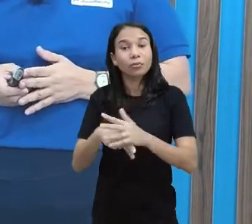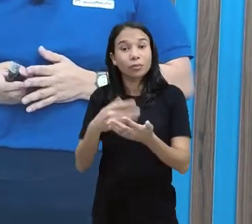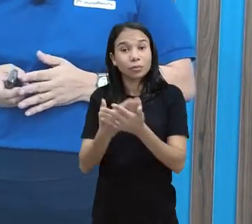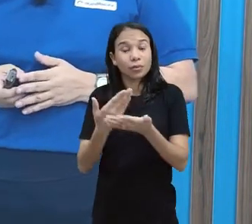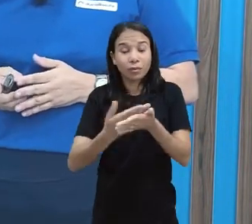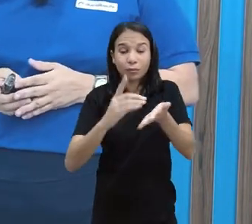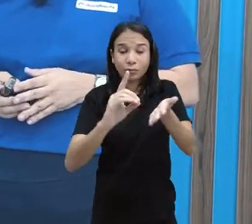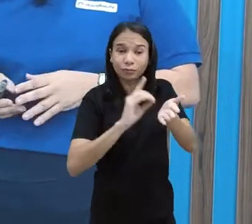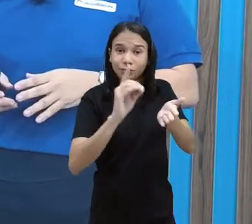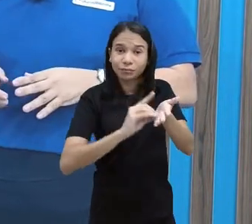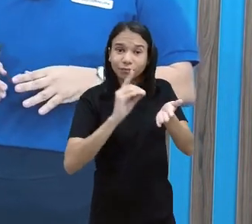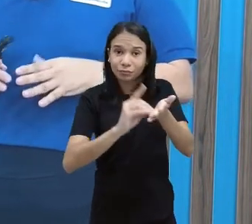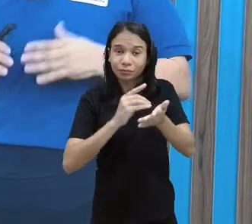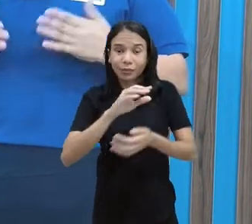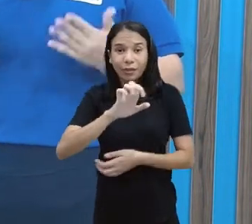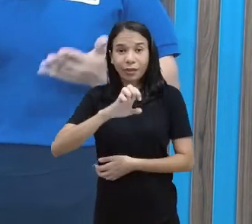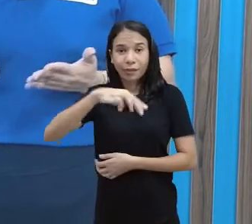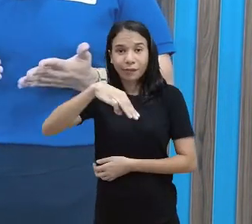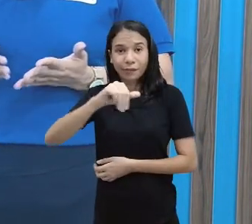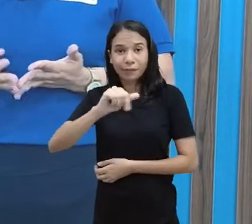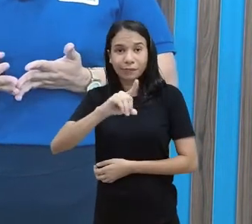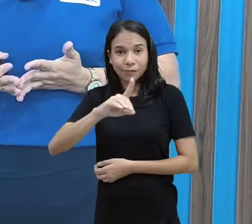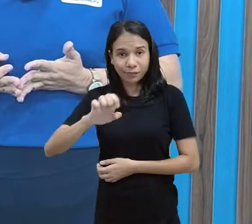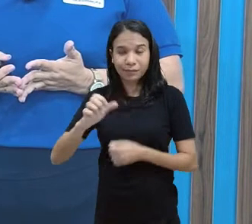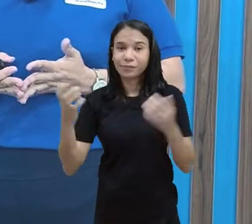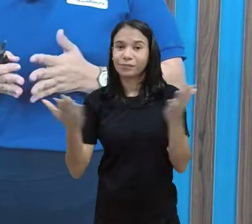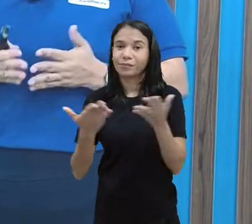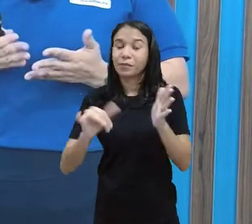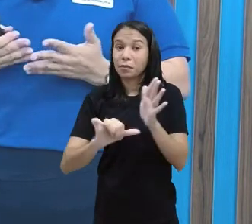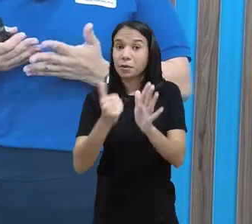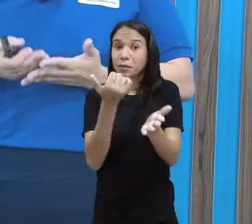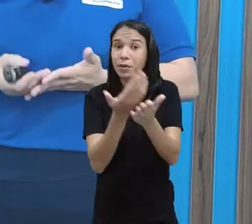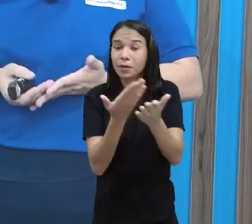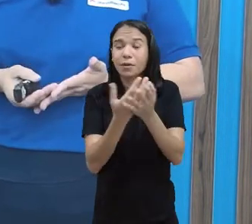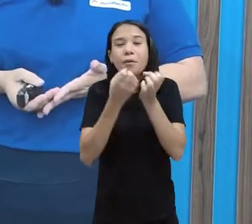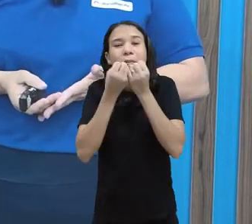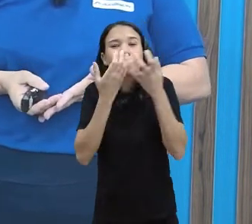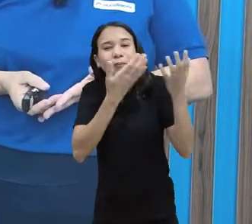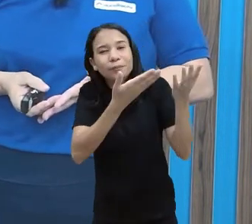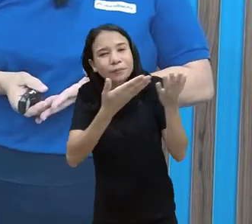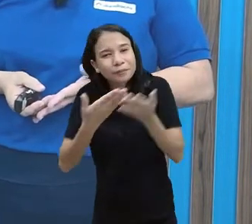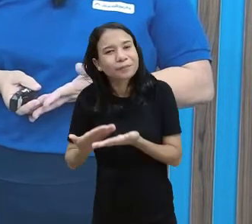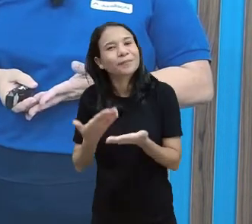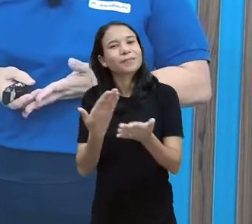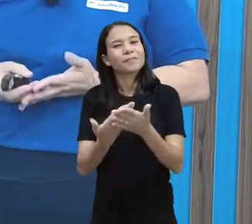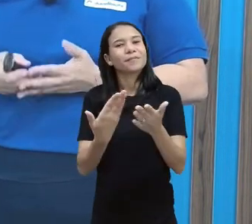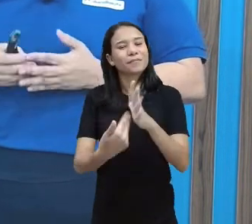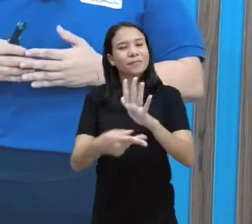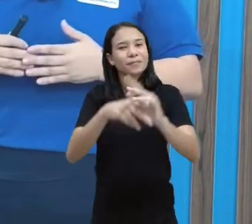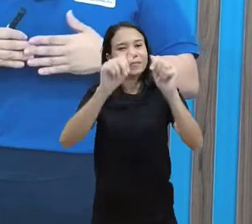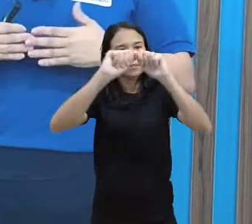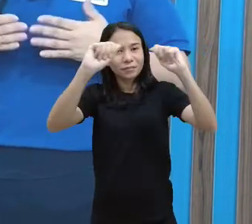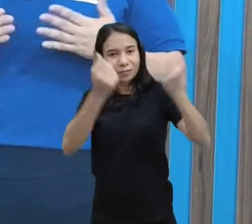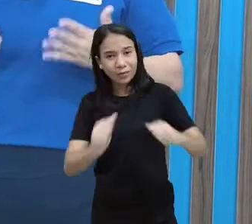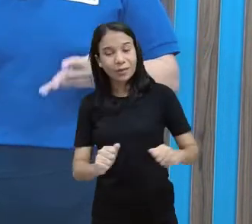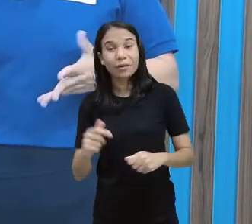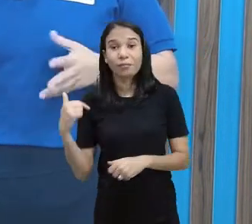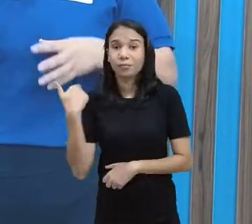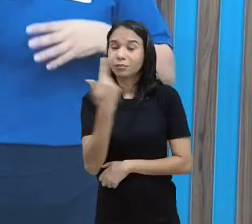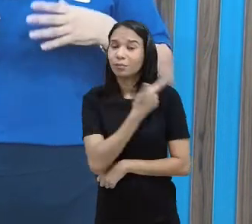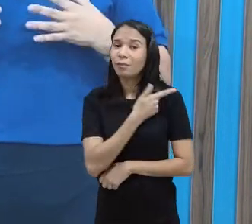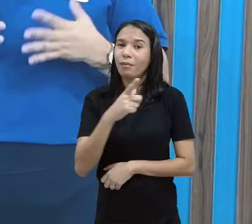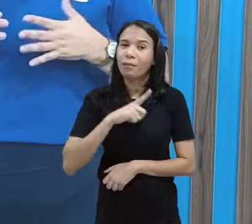Aulas Digitais. E hoje a nossa primeira aula, sejam bem-vindos à aula de arte. A gente está